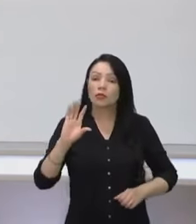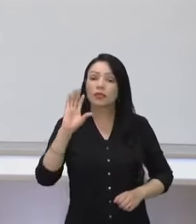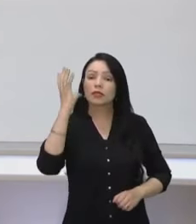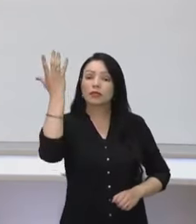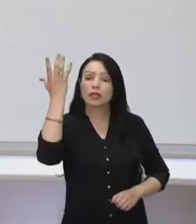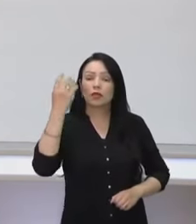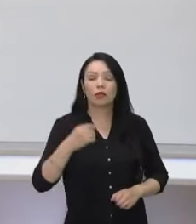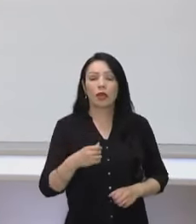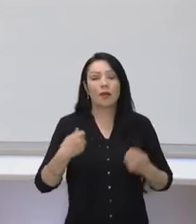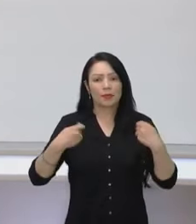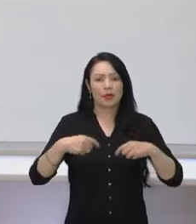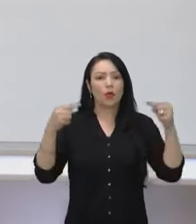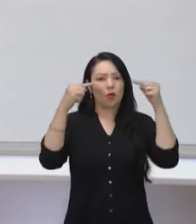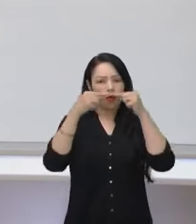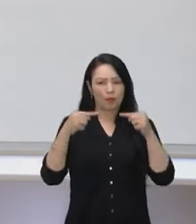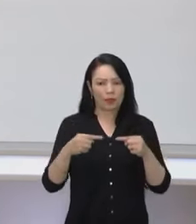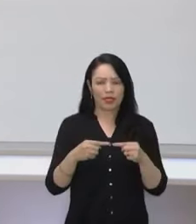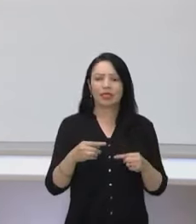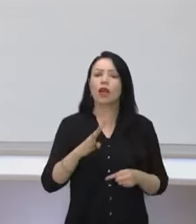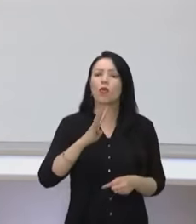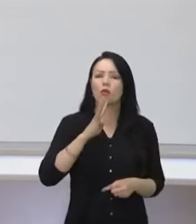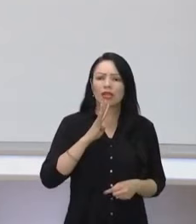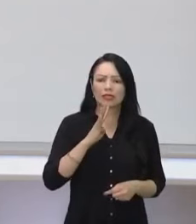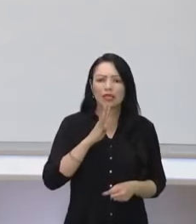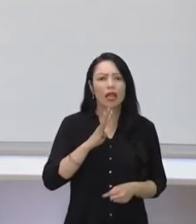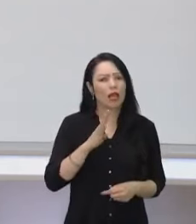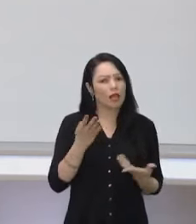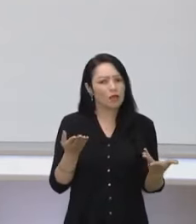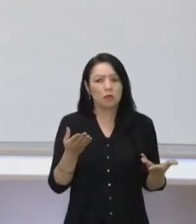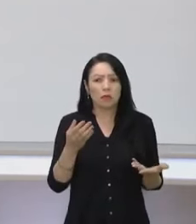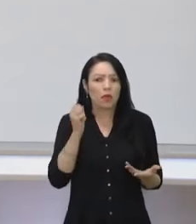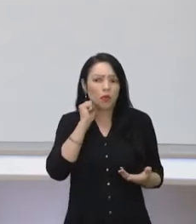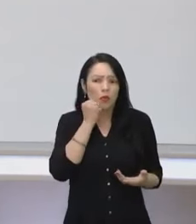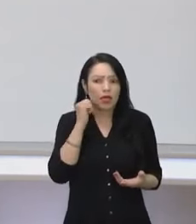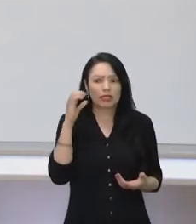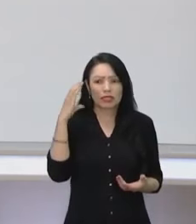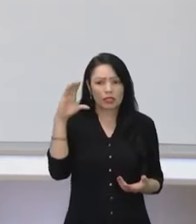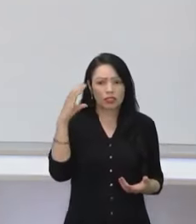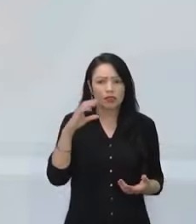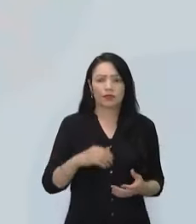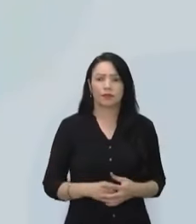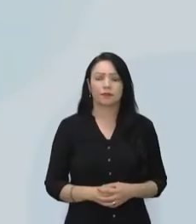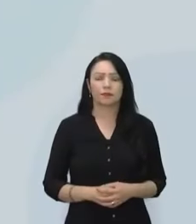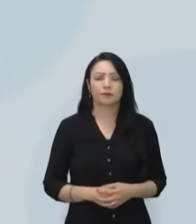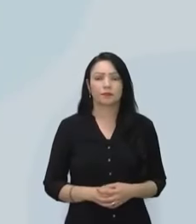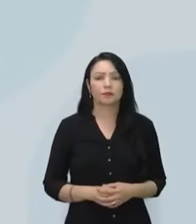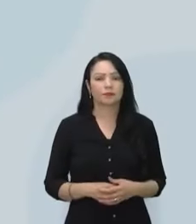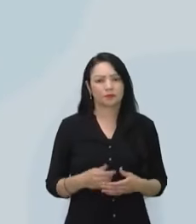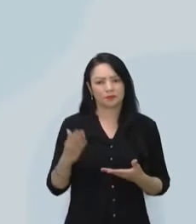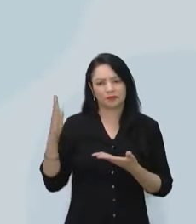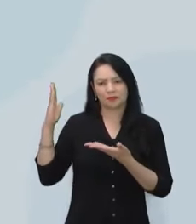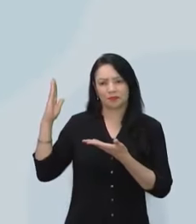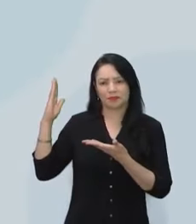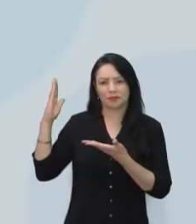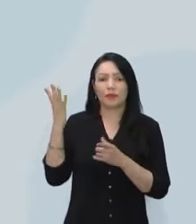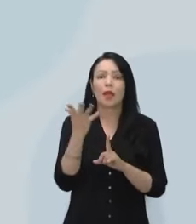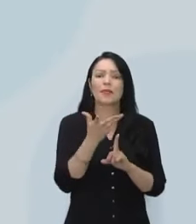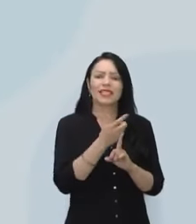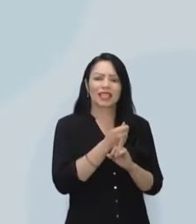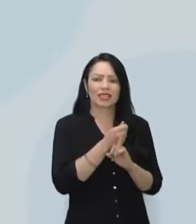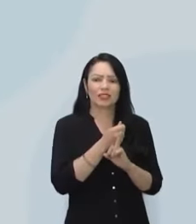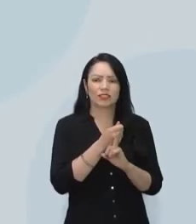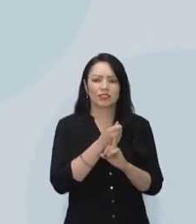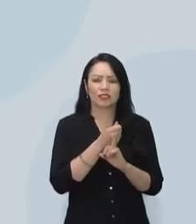a ver com conhecimento científico, ou uma curiosidade científica, né? Então, vamos à questão. A habilidade que se